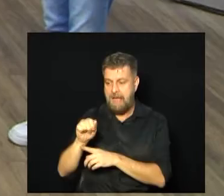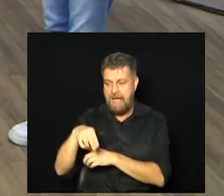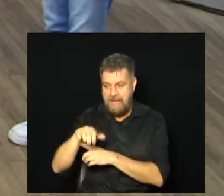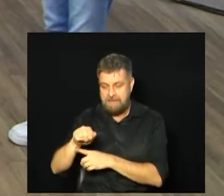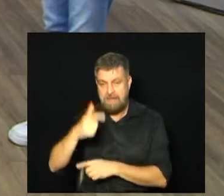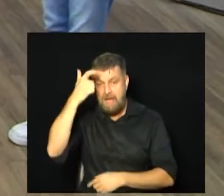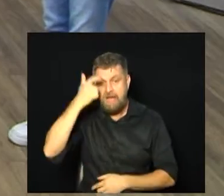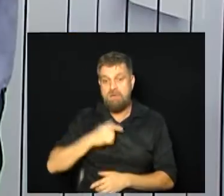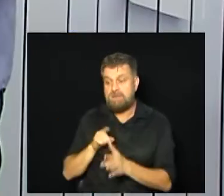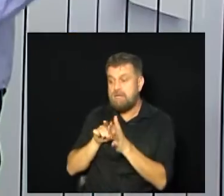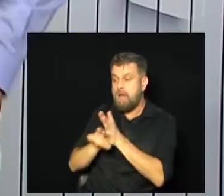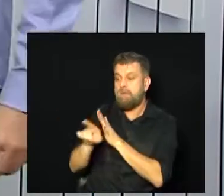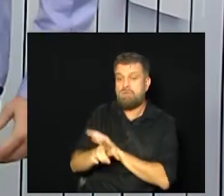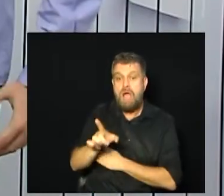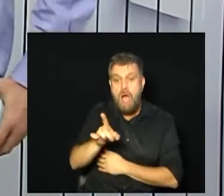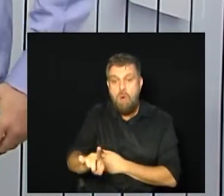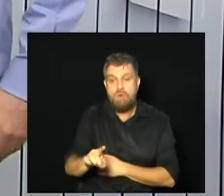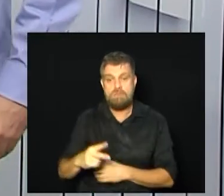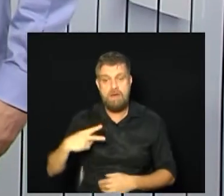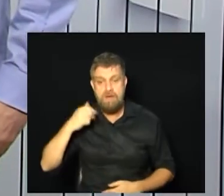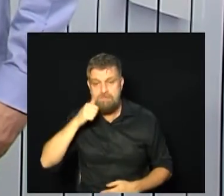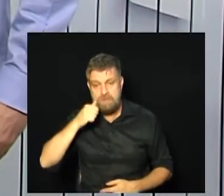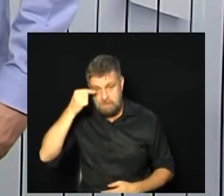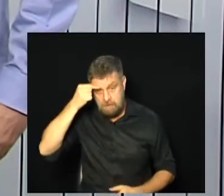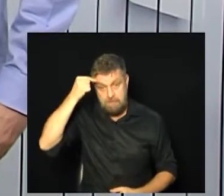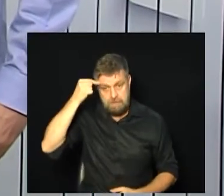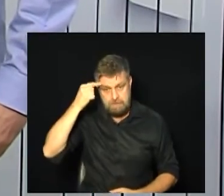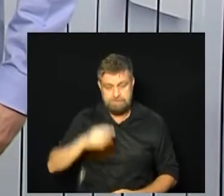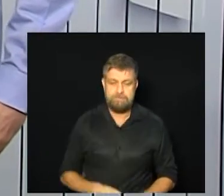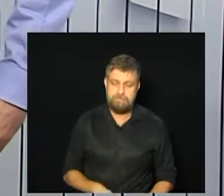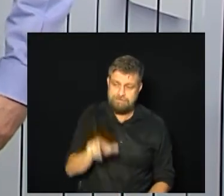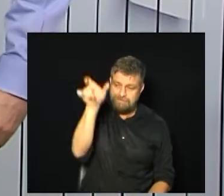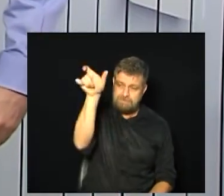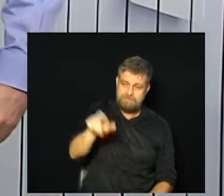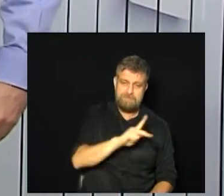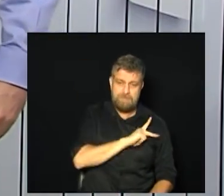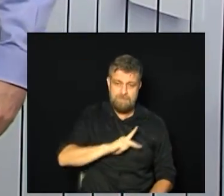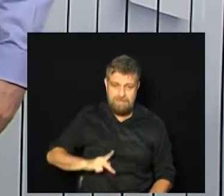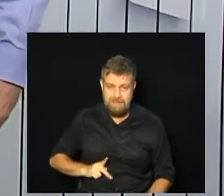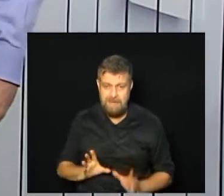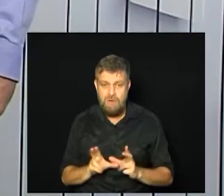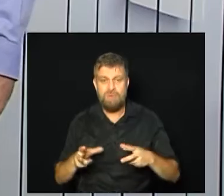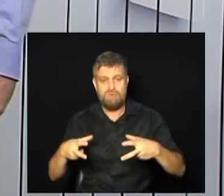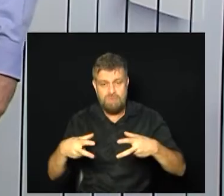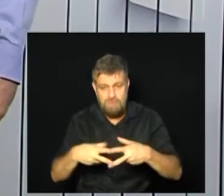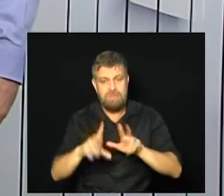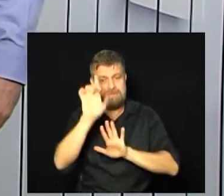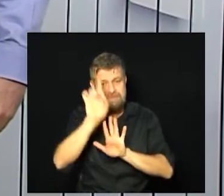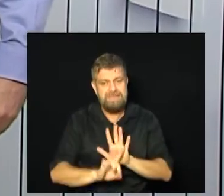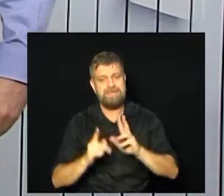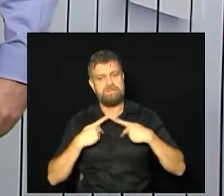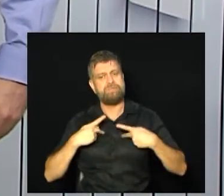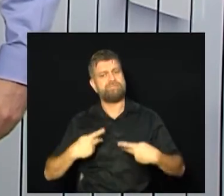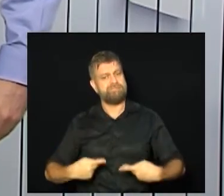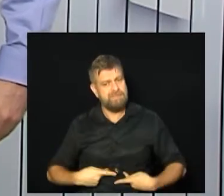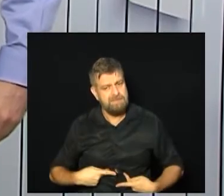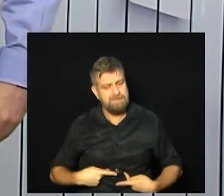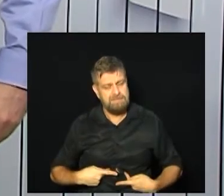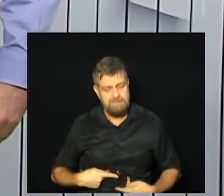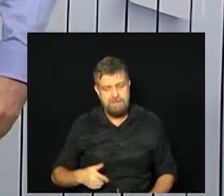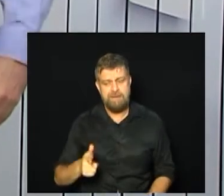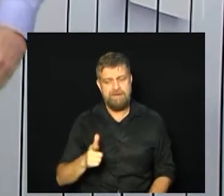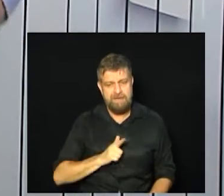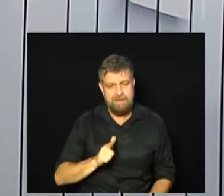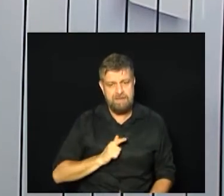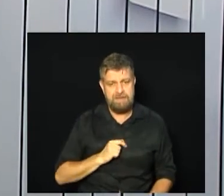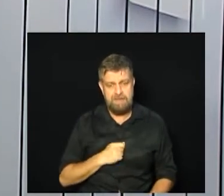também uma última pergunta para a vereadora. Vereadora, você é presidente da Comissão de Direitos Humanos e tem, inclusive,